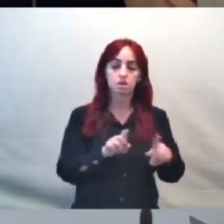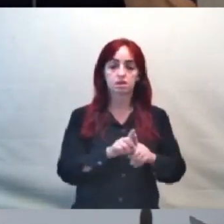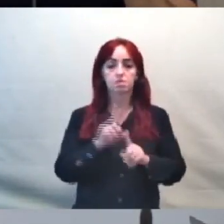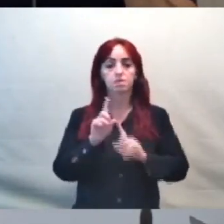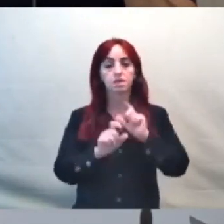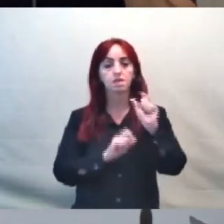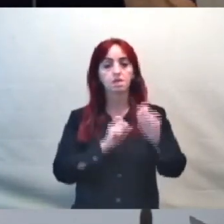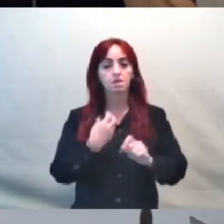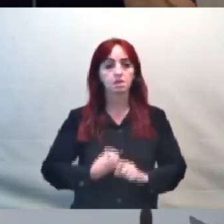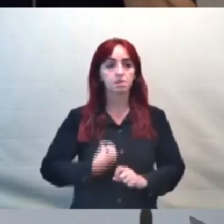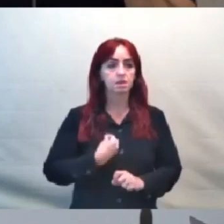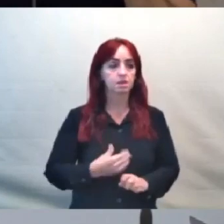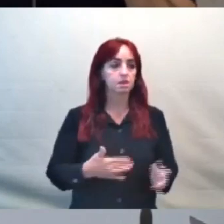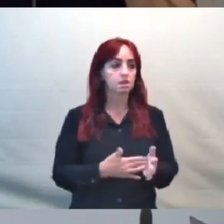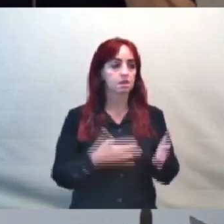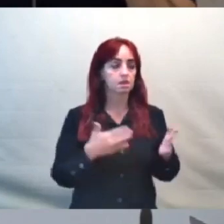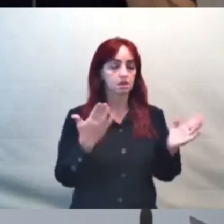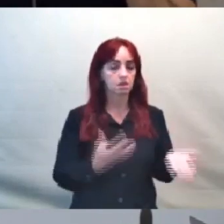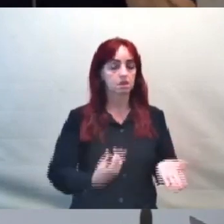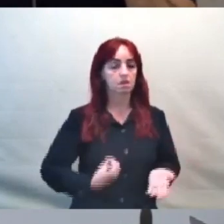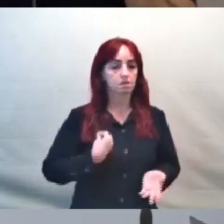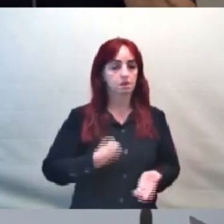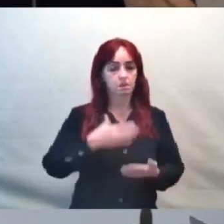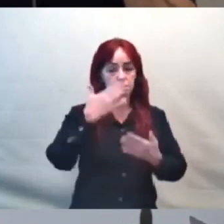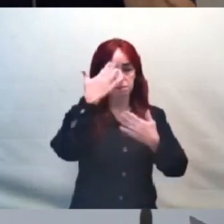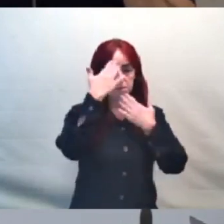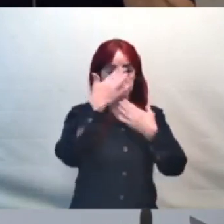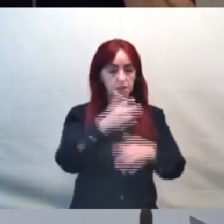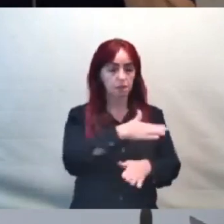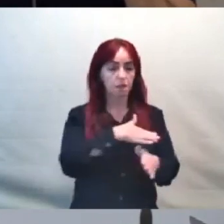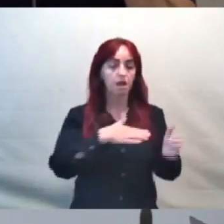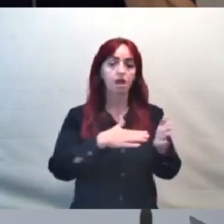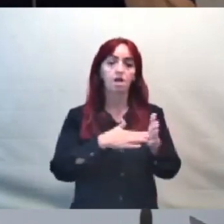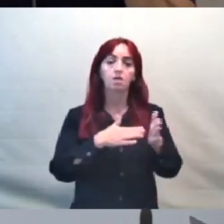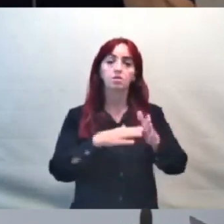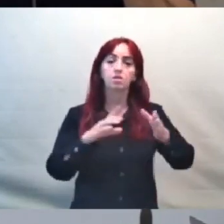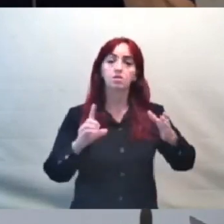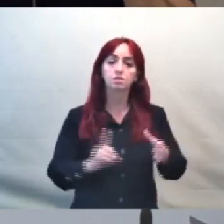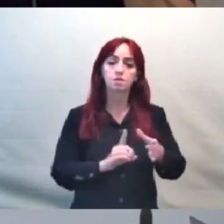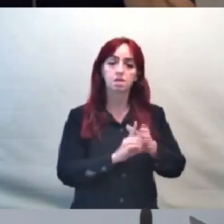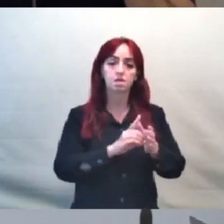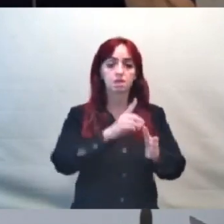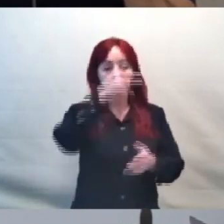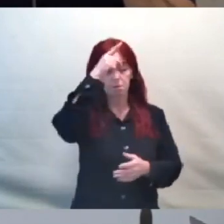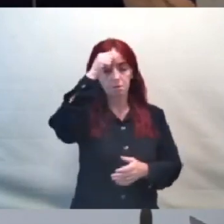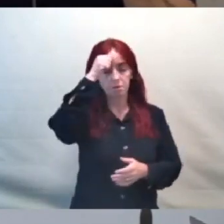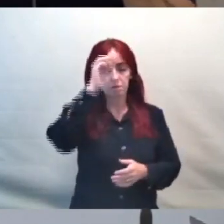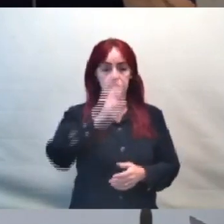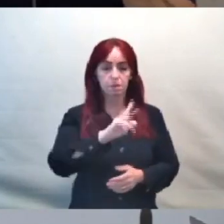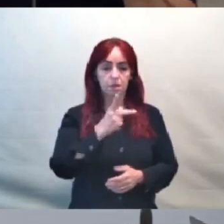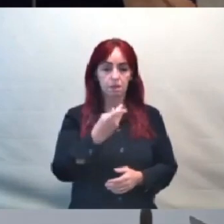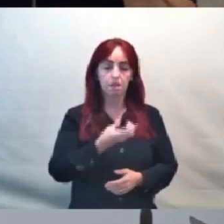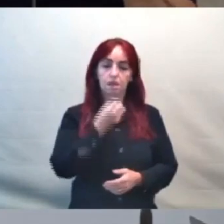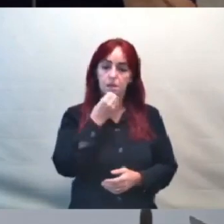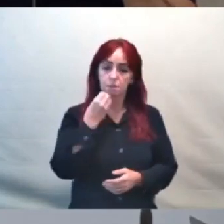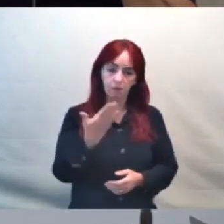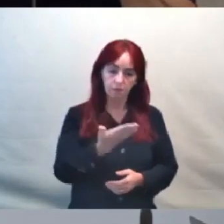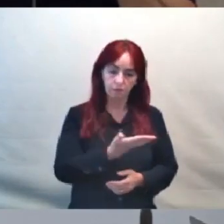pela presença. Todos os integrantes da Prefeitura de Belo Horizonte são sempre muito bem-vindos presencialmente aqui na Câmara Municipal.